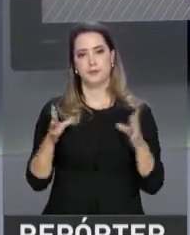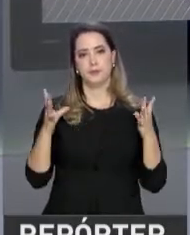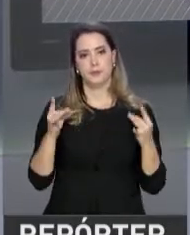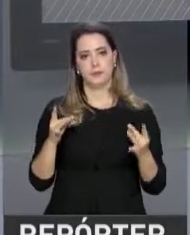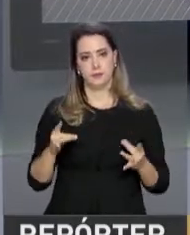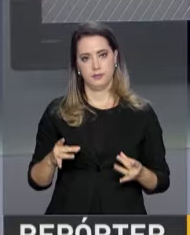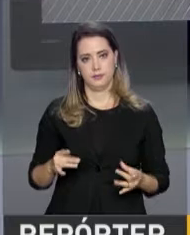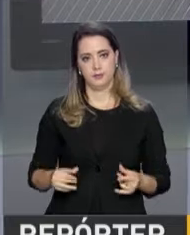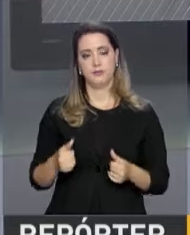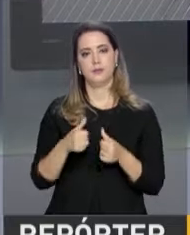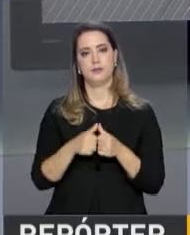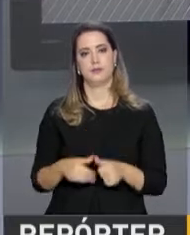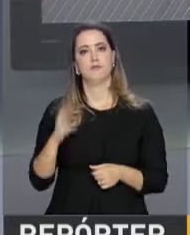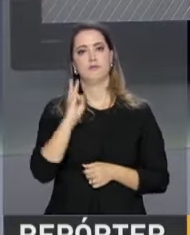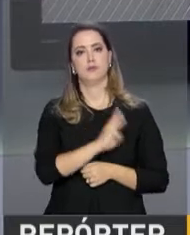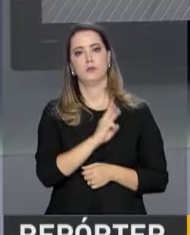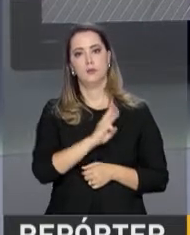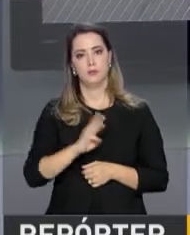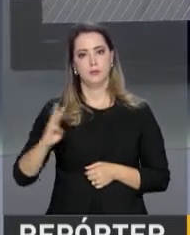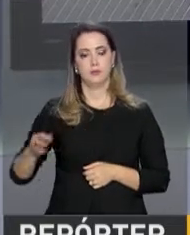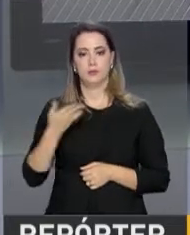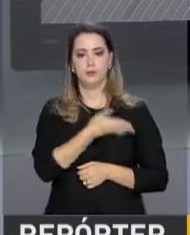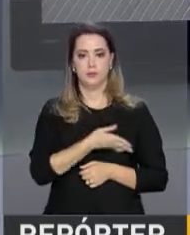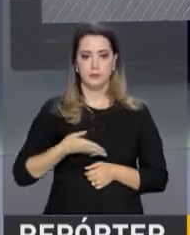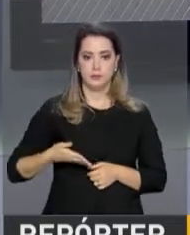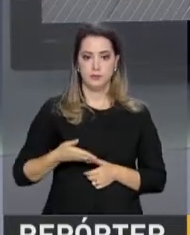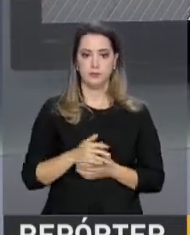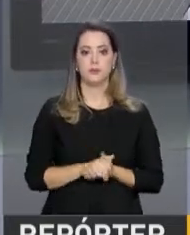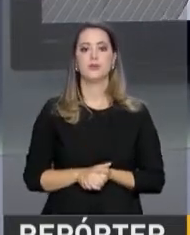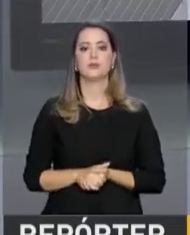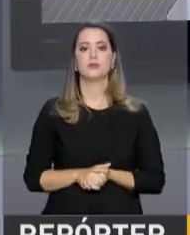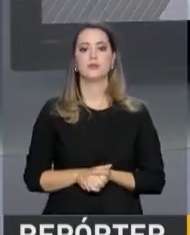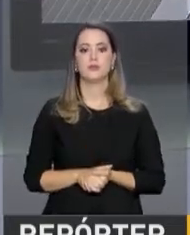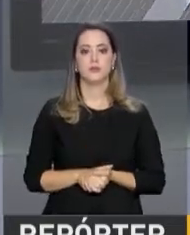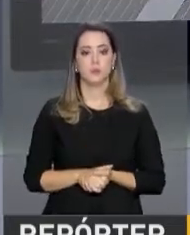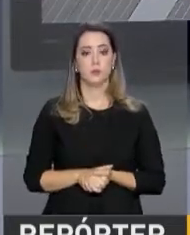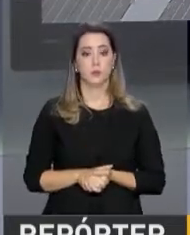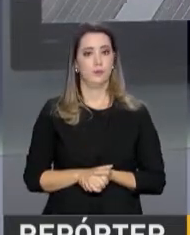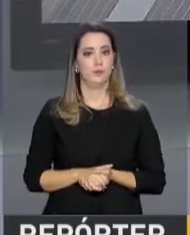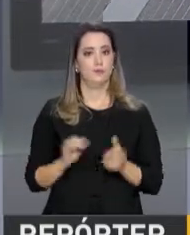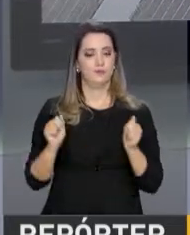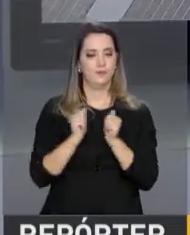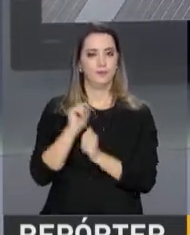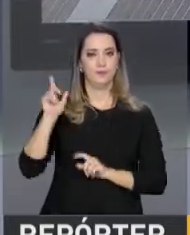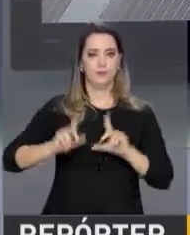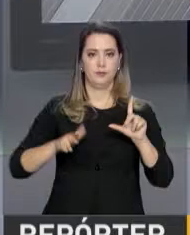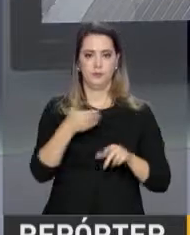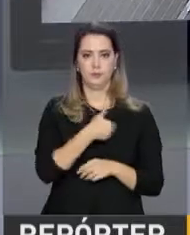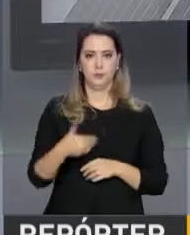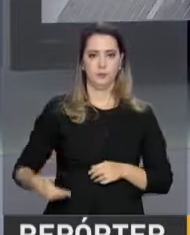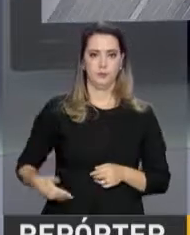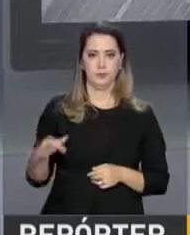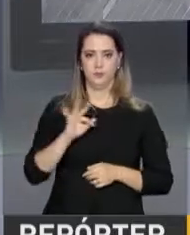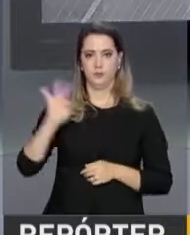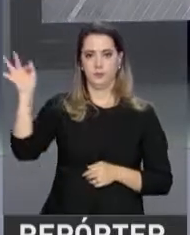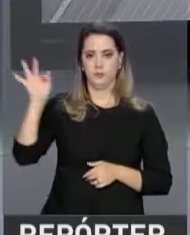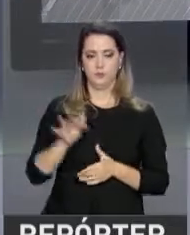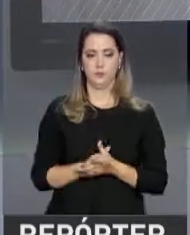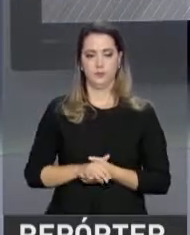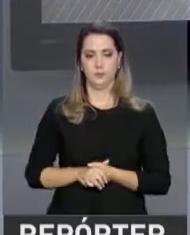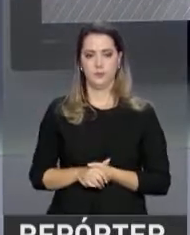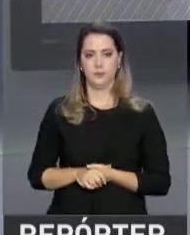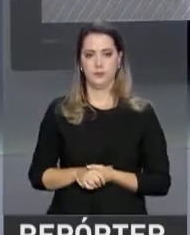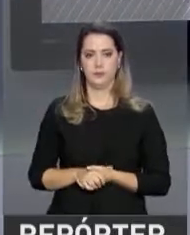youtube e toda a nossa programação também está na página da nbr na internet continue com a gente na nbr a tv do governo